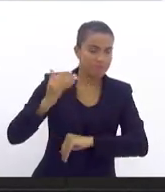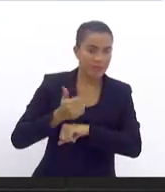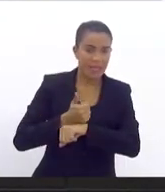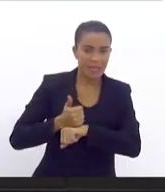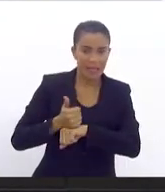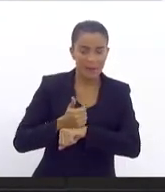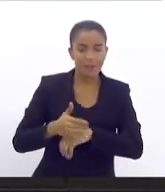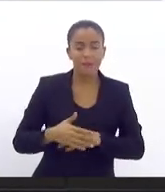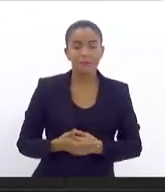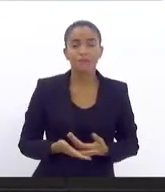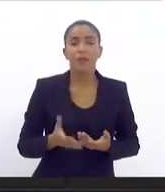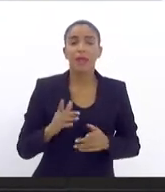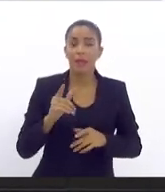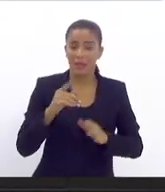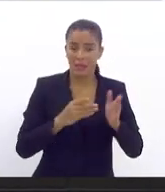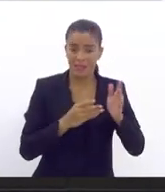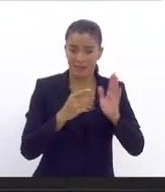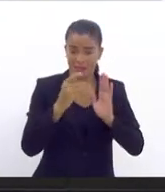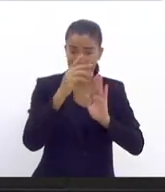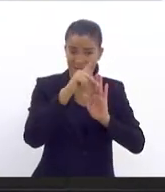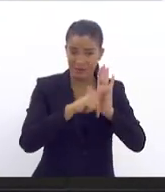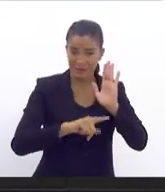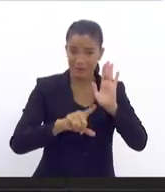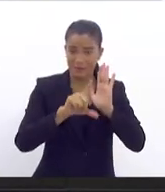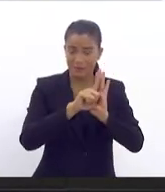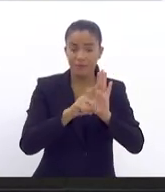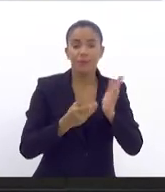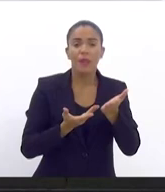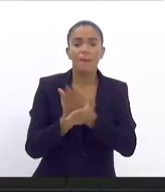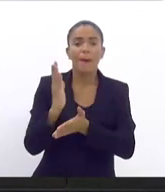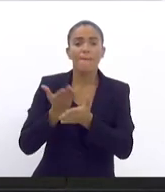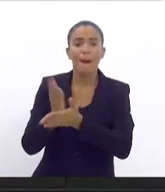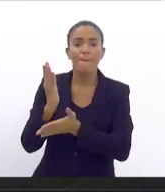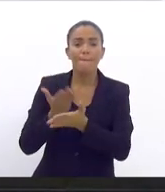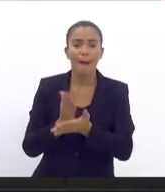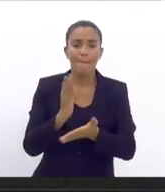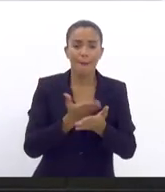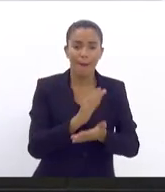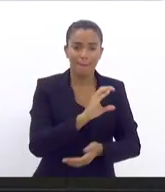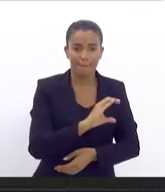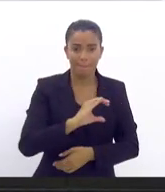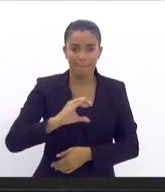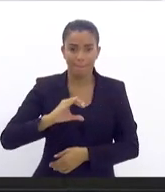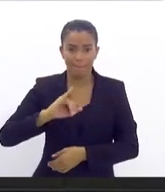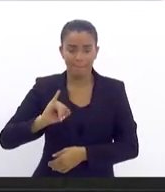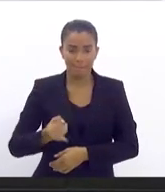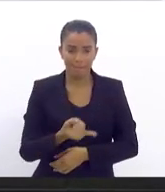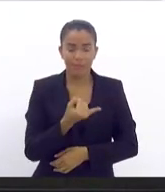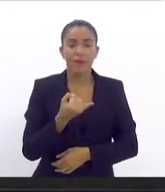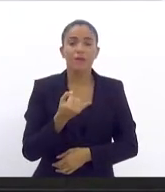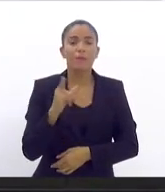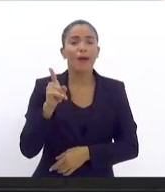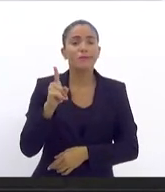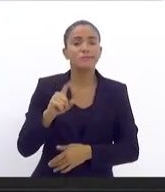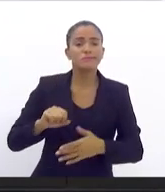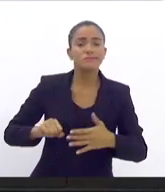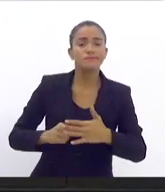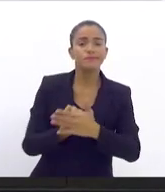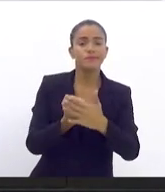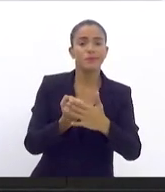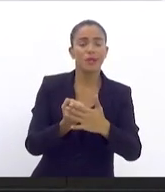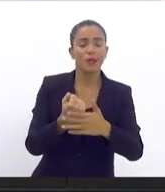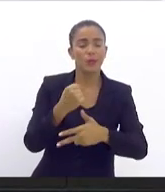esses projetos têm sido aprovados com base na resolução da CCJ e eles têm sido objeto de veto do